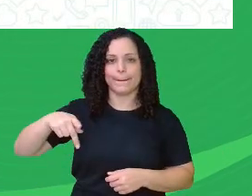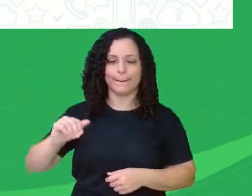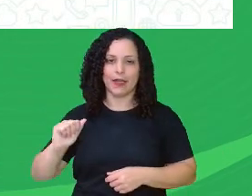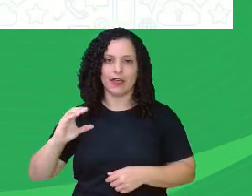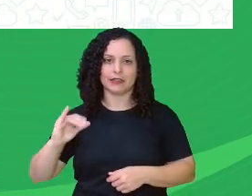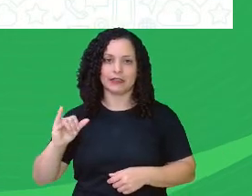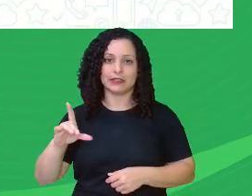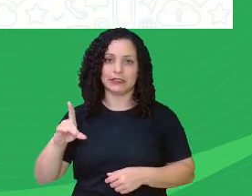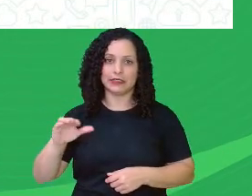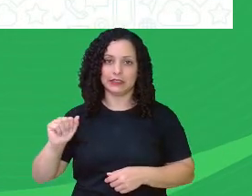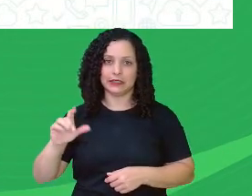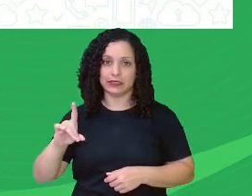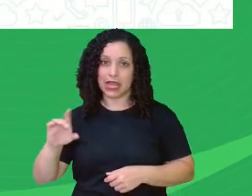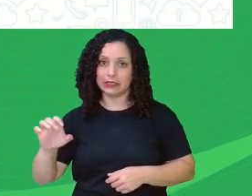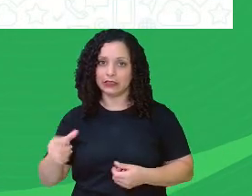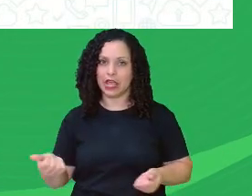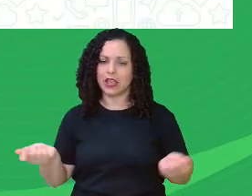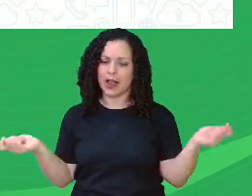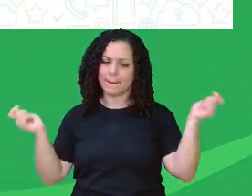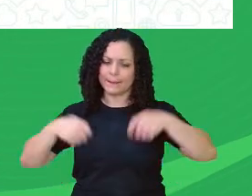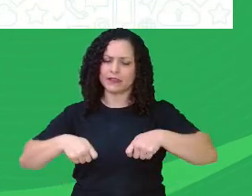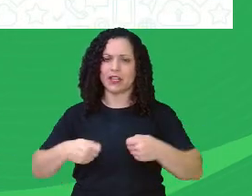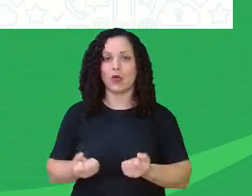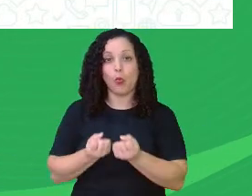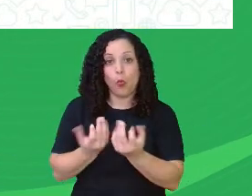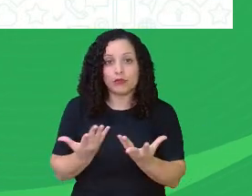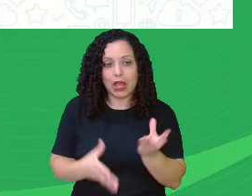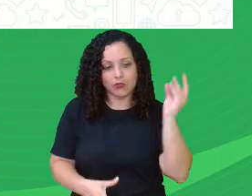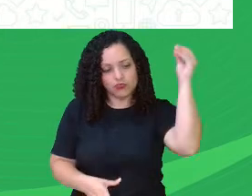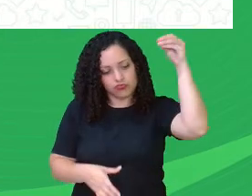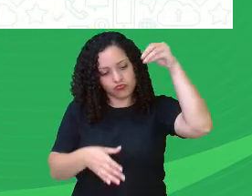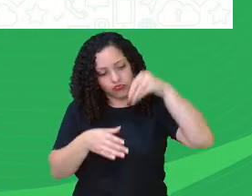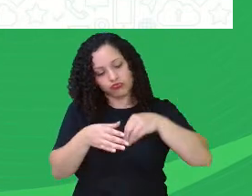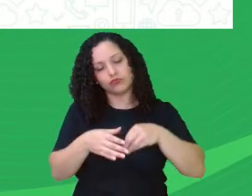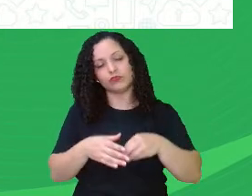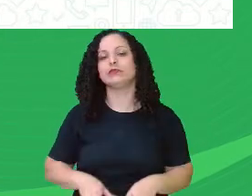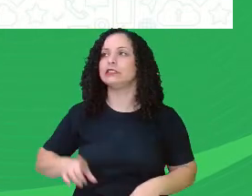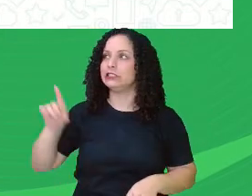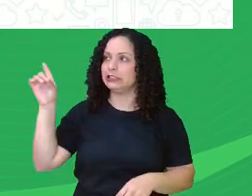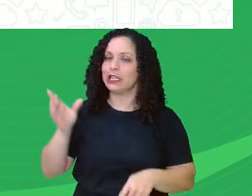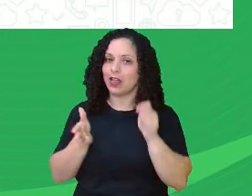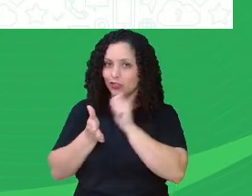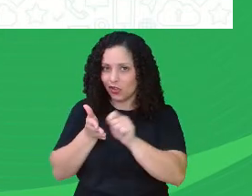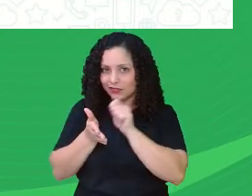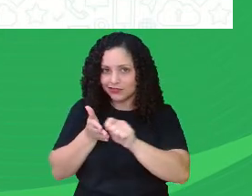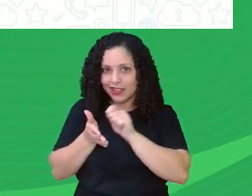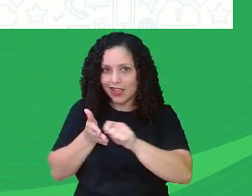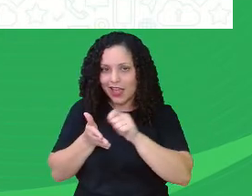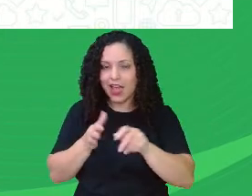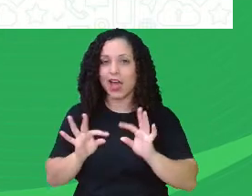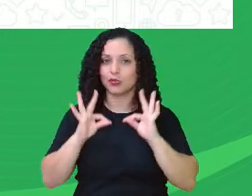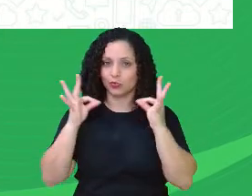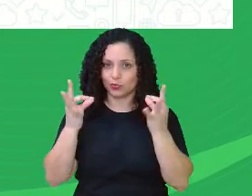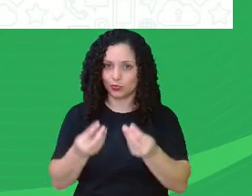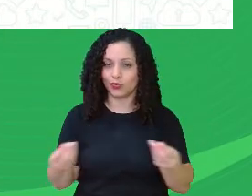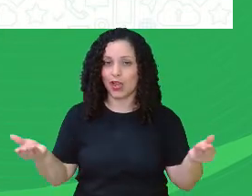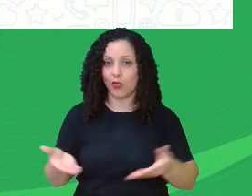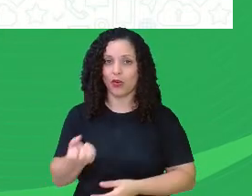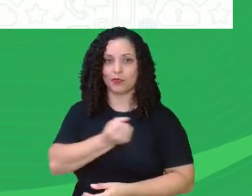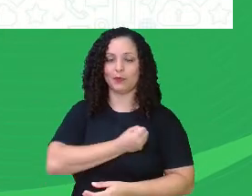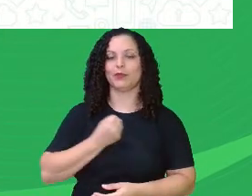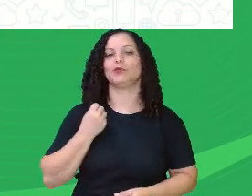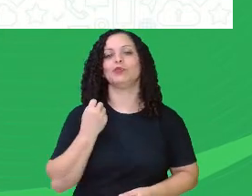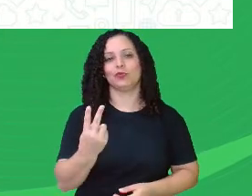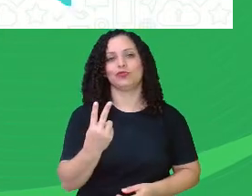a volume, tá bom? Essa daí foi a primeira questão da aula de hoje. Espero que tenha anotado aí direitinho. E aí a gente vai para a questão número